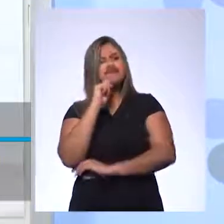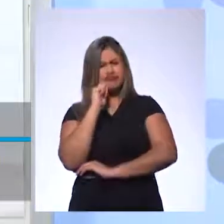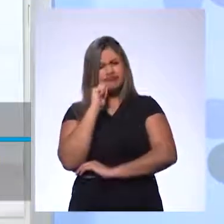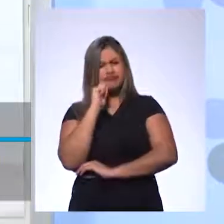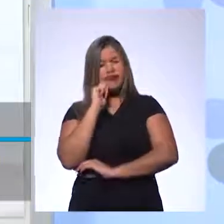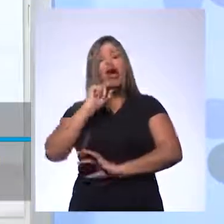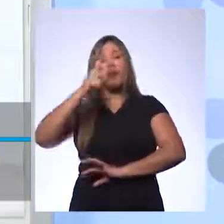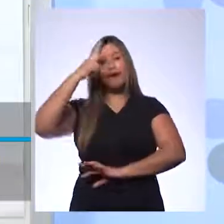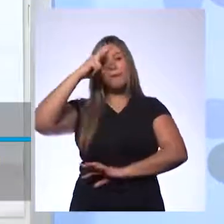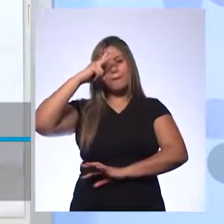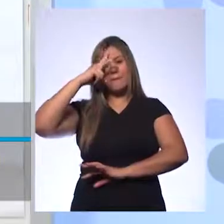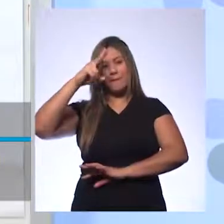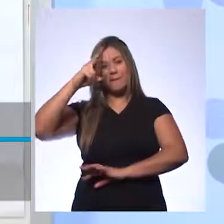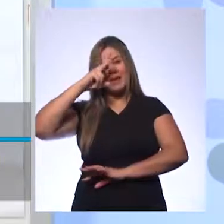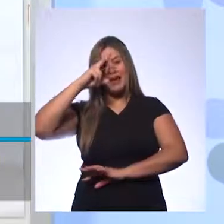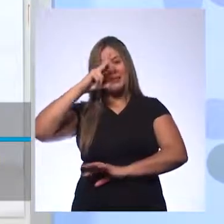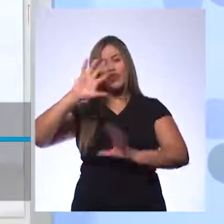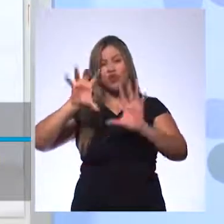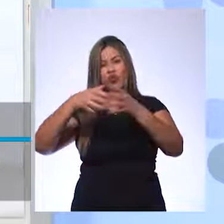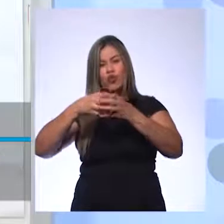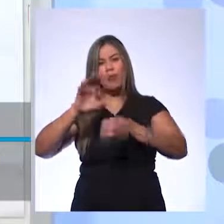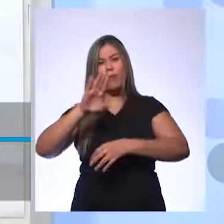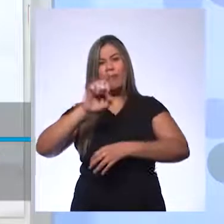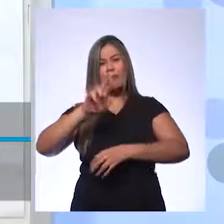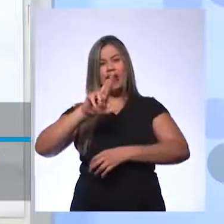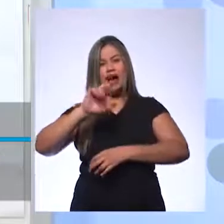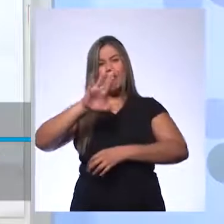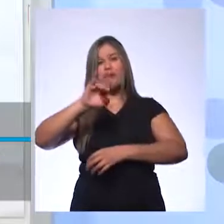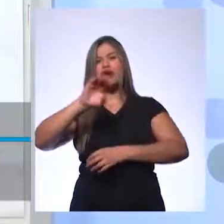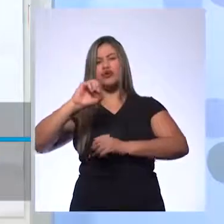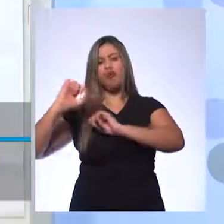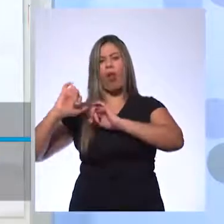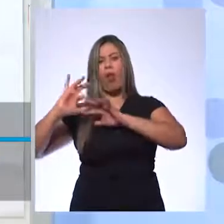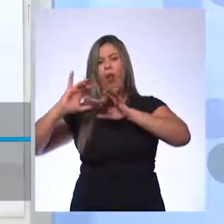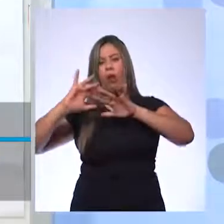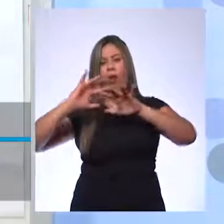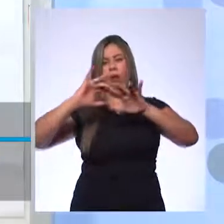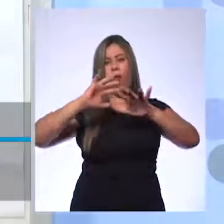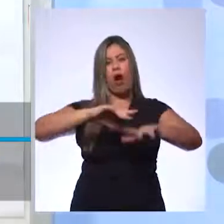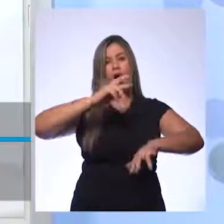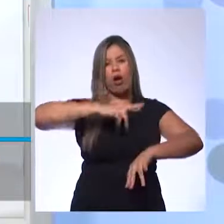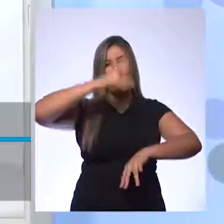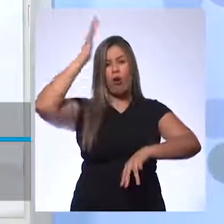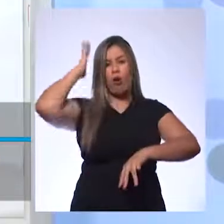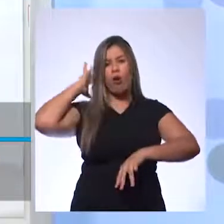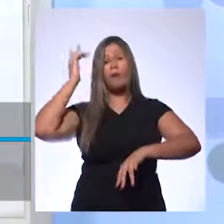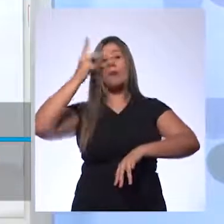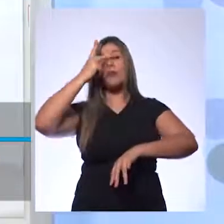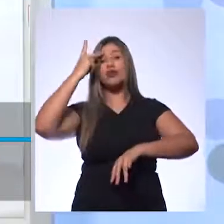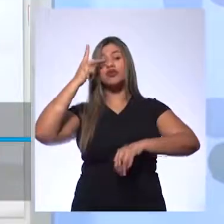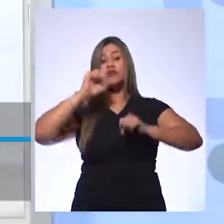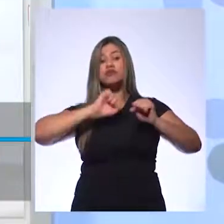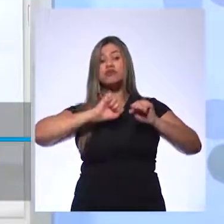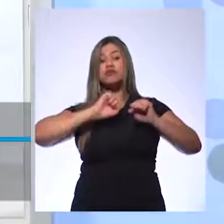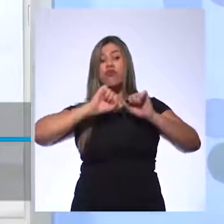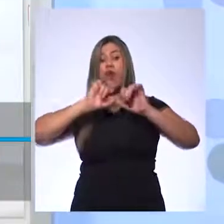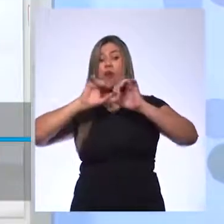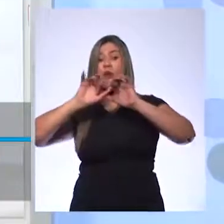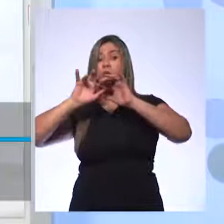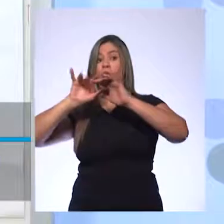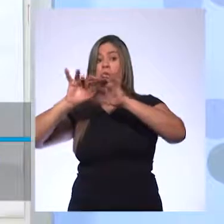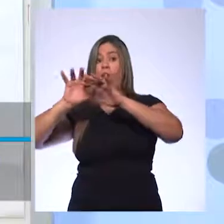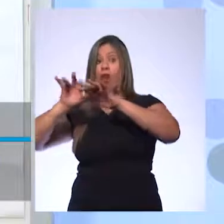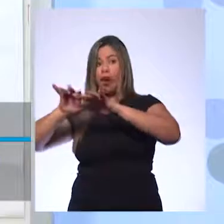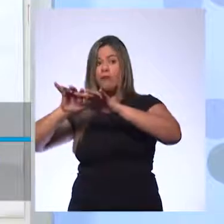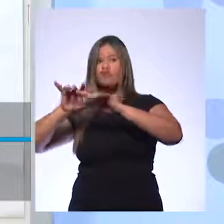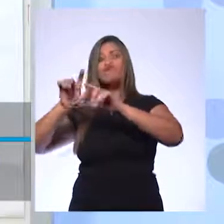os bárbaros começaram a adentrar o império romano as pessoas que estavam na cidade elas partiram para os